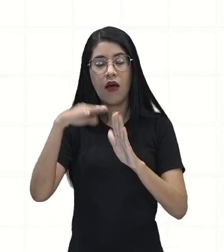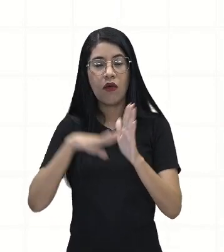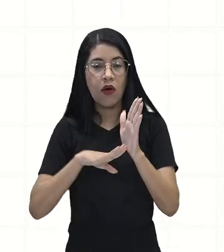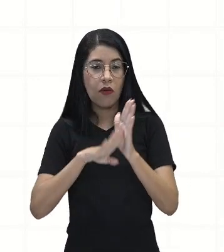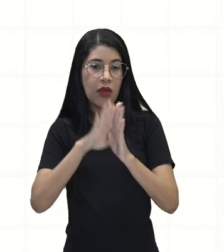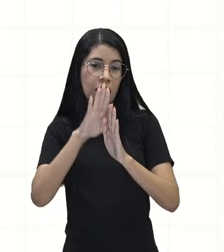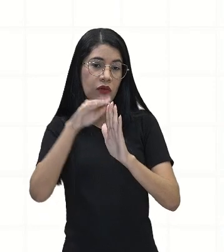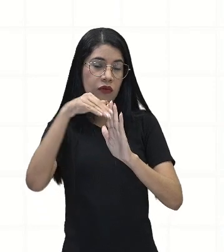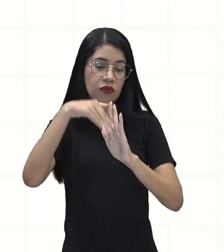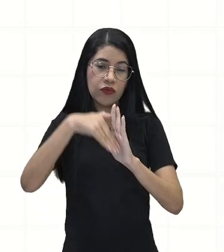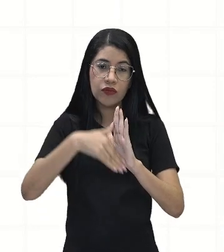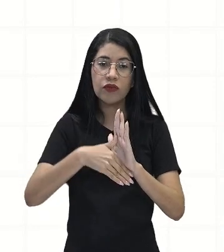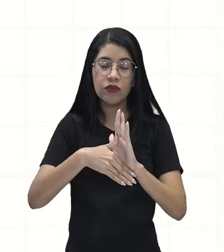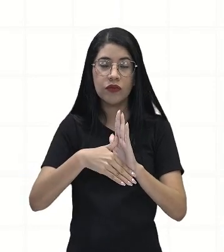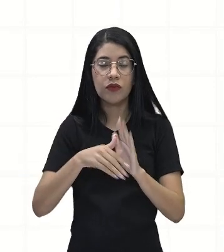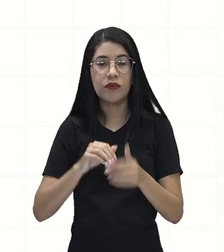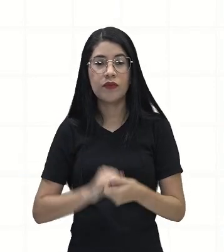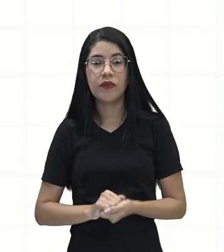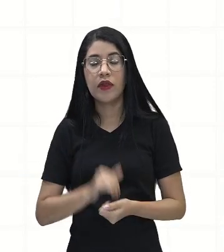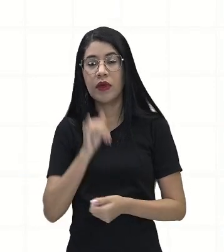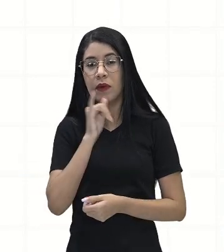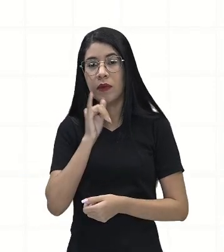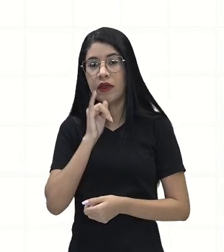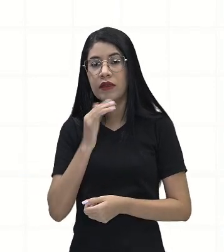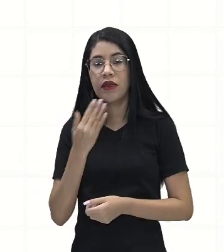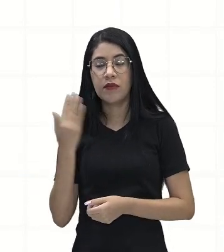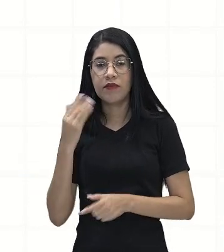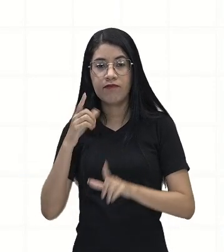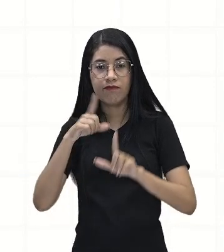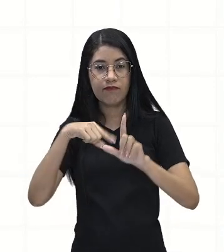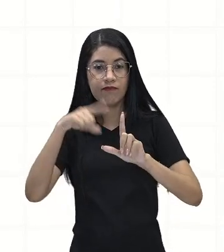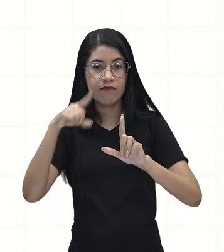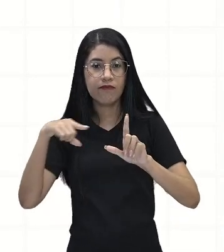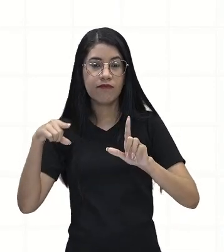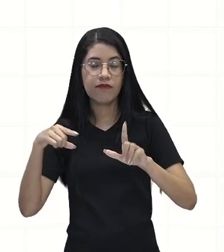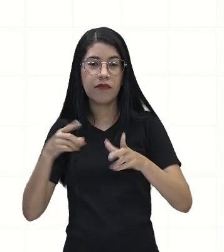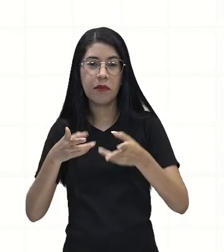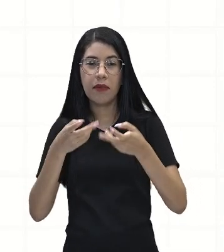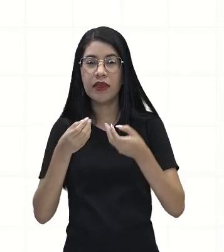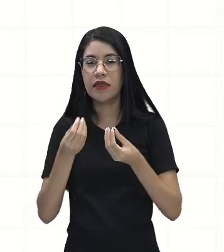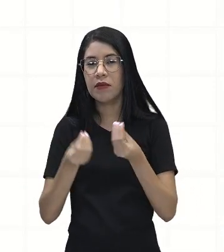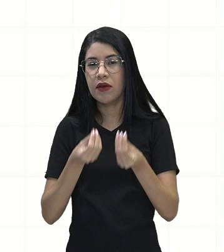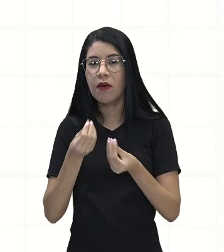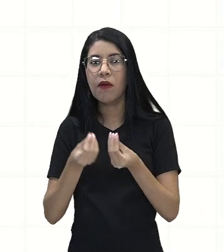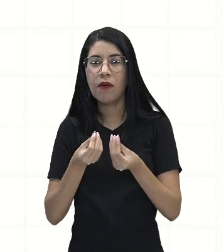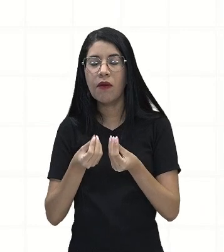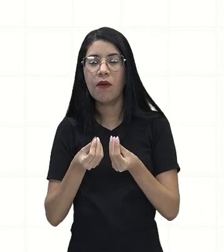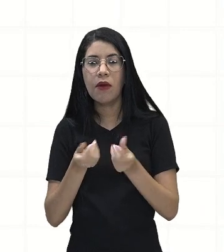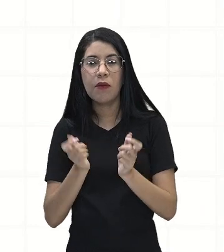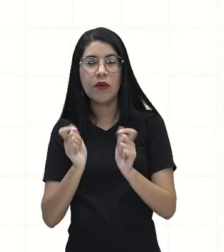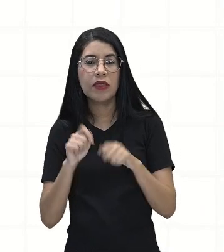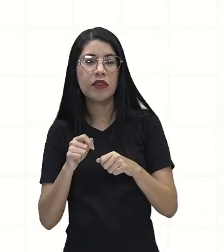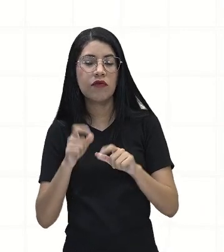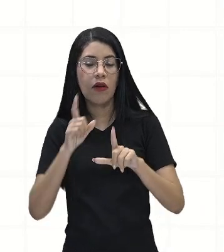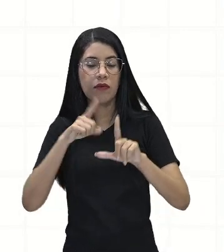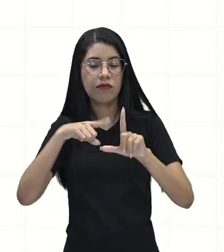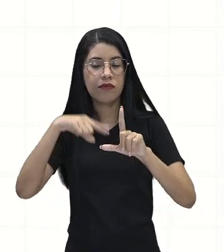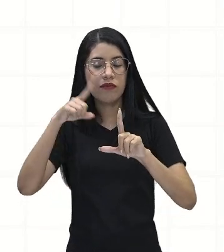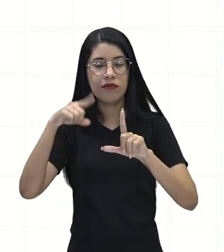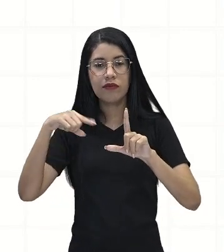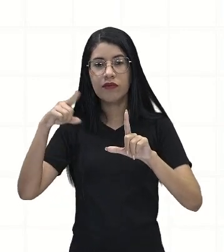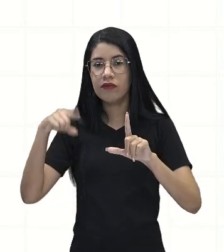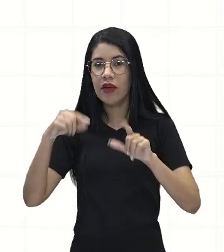gente vai mostrar aí um gráfico de linha para que vocês possam conseguir entender melhor aí o que é um gráfico de